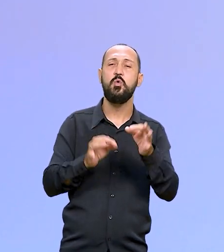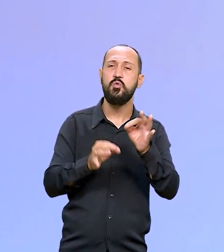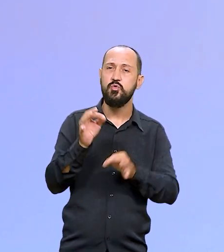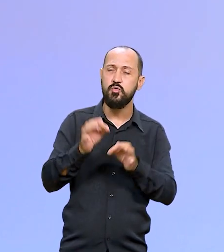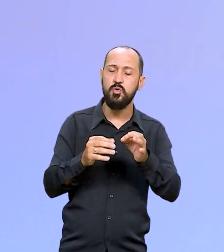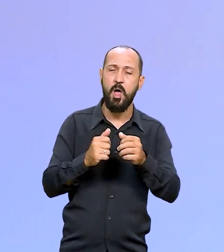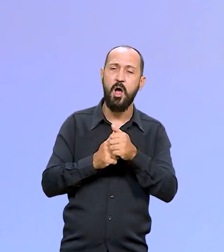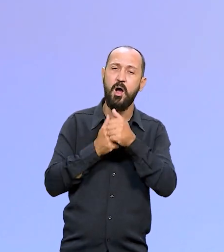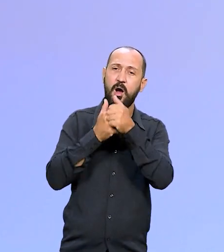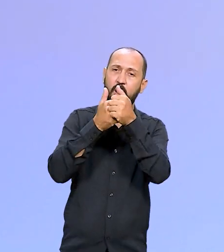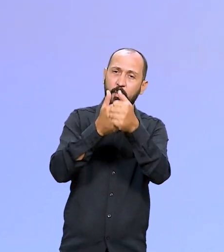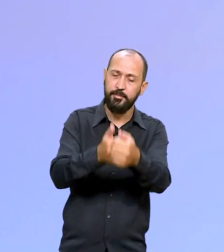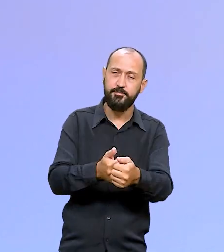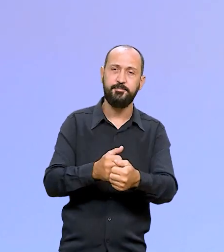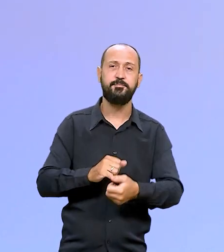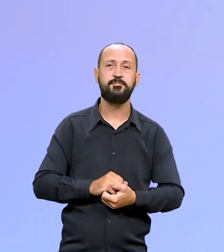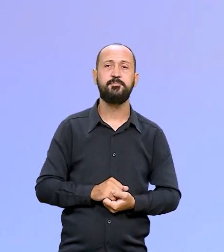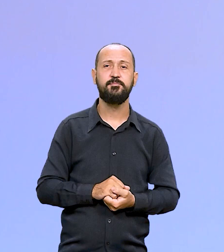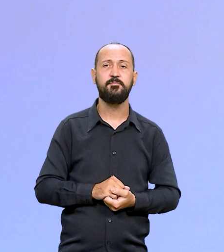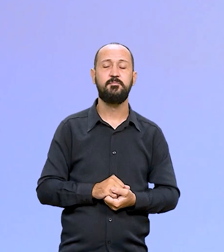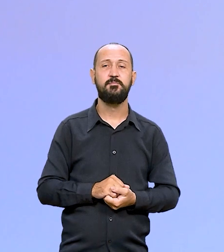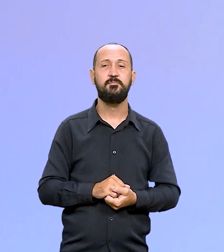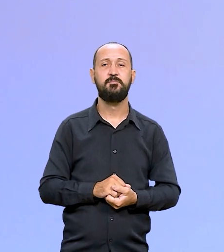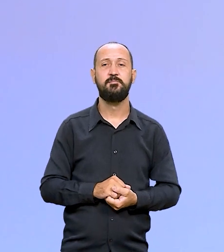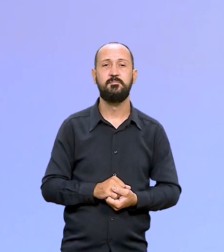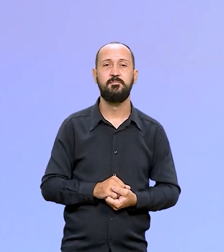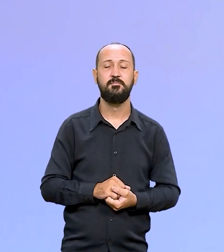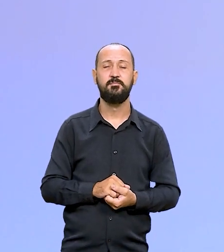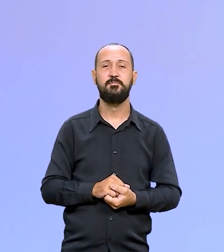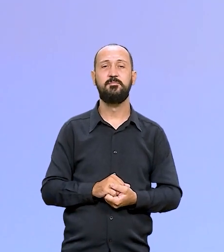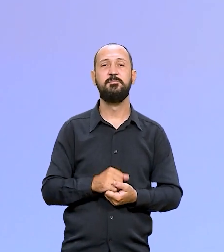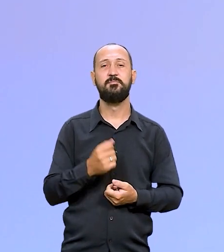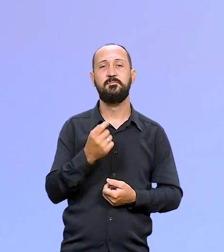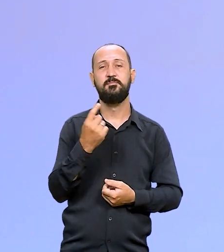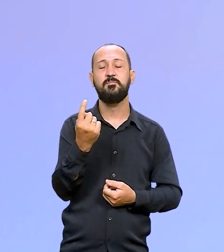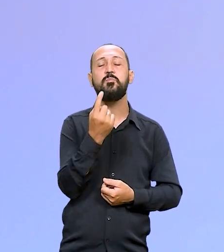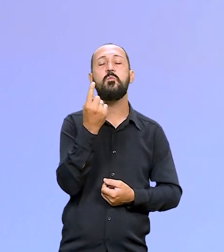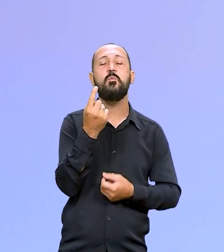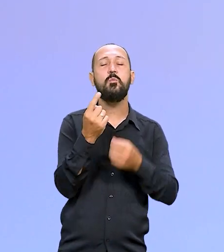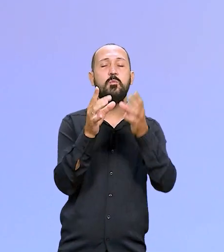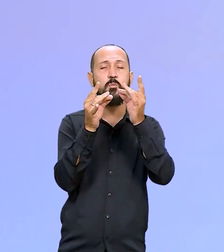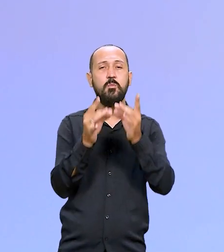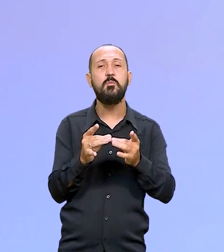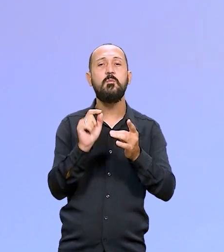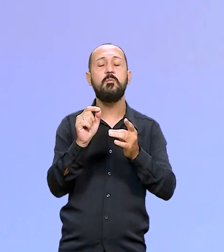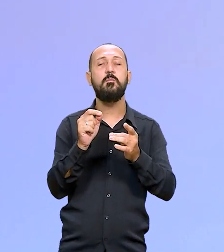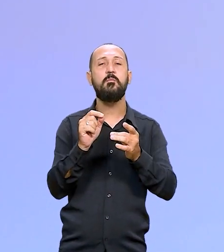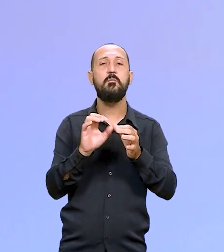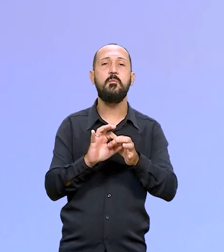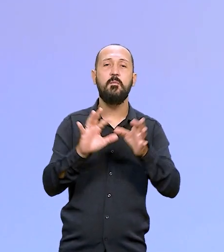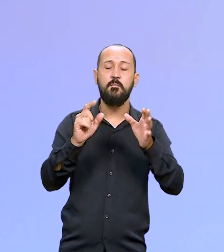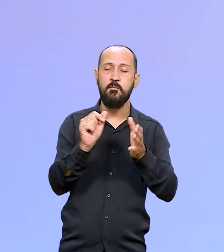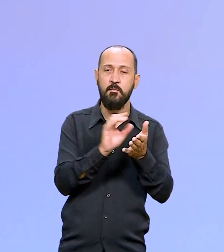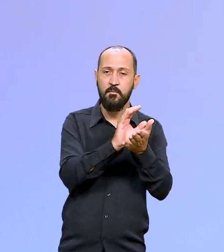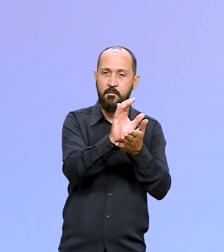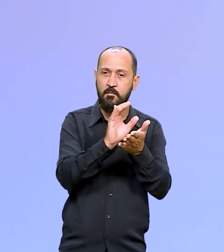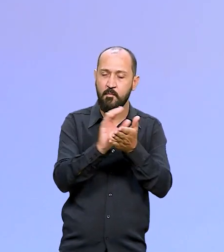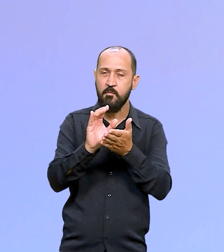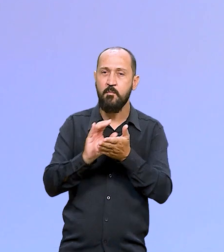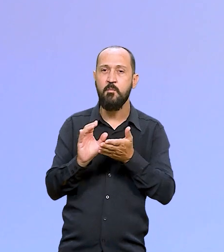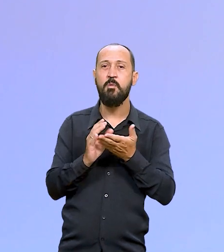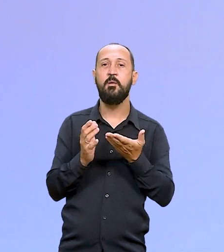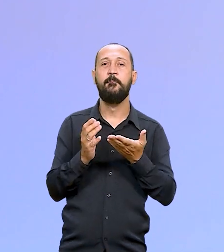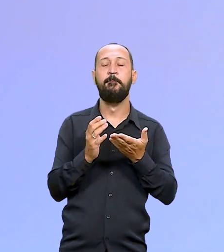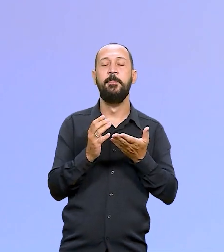jurídicos continuem acompanhando a sua dinamicidade ah e uma dessas um desses fatores para proporcionar um investimento